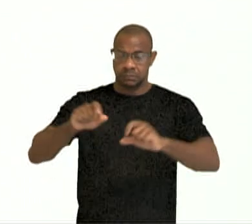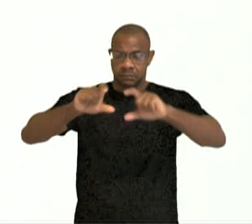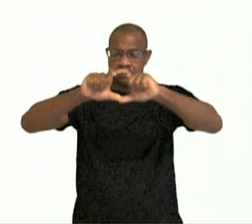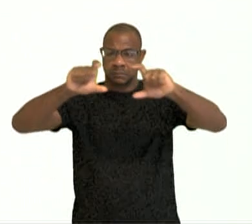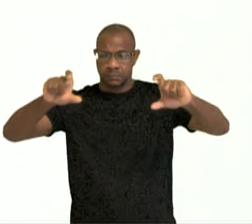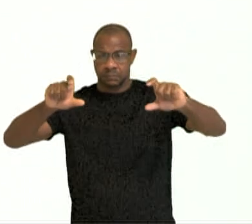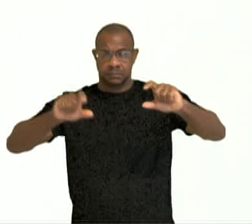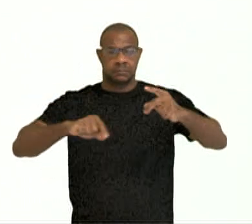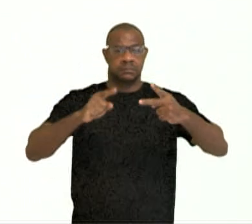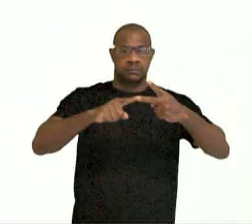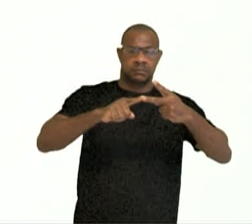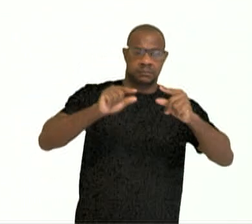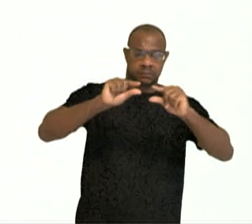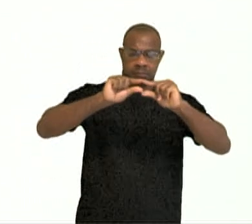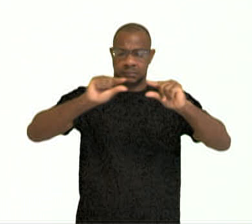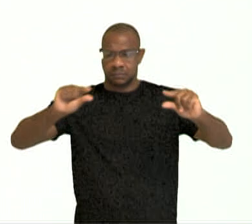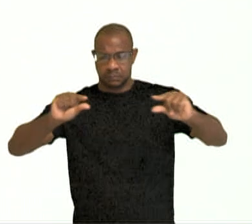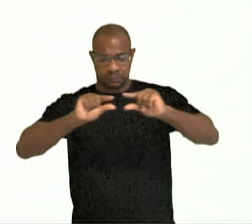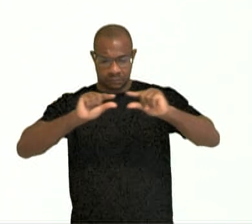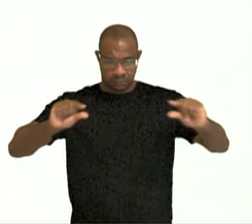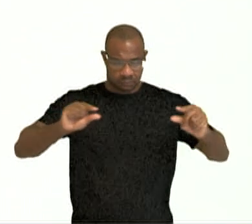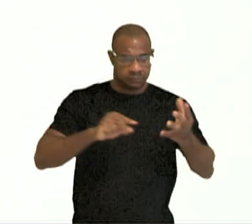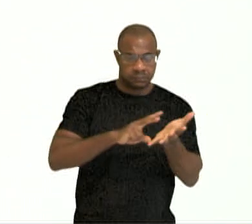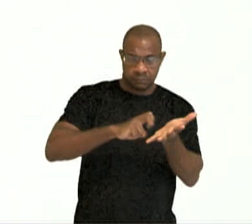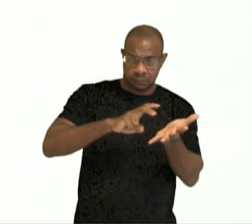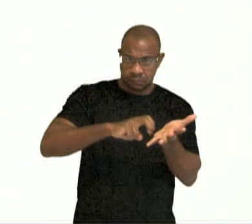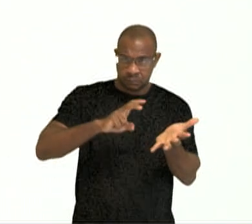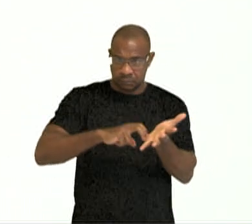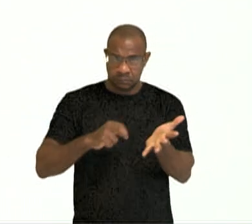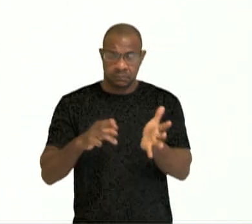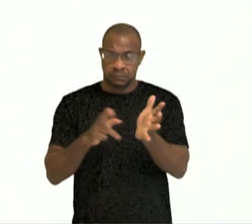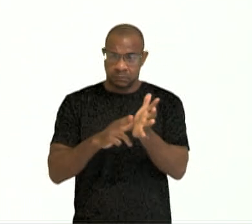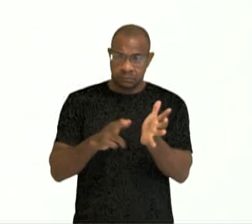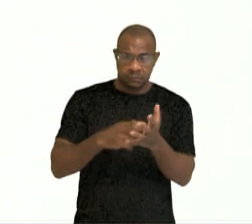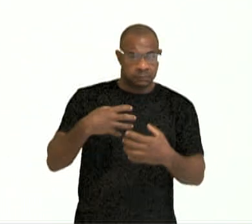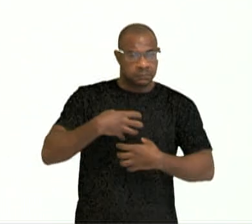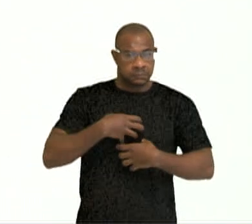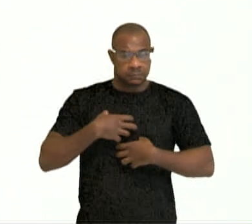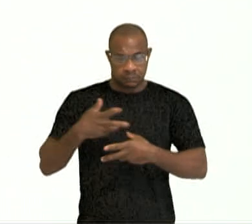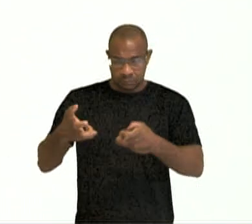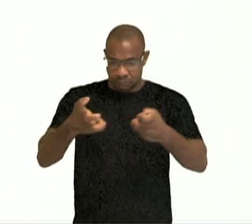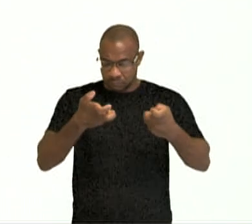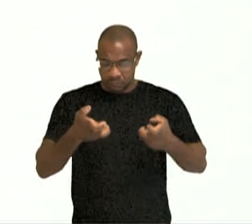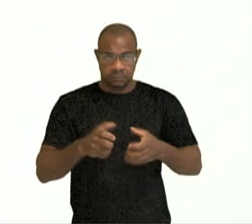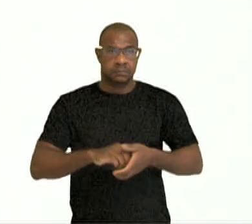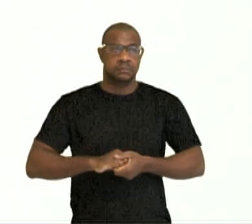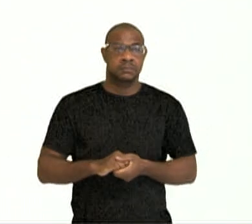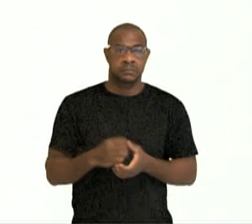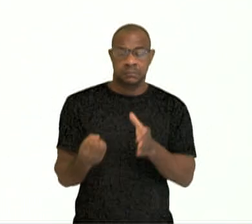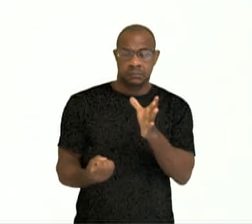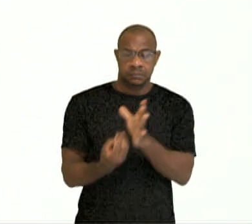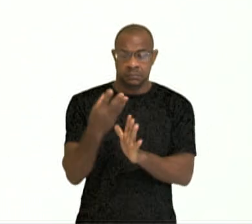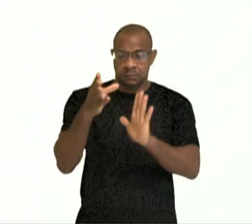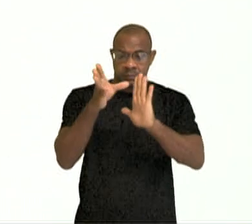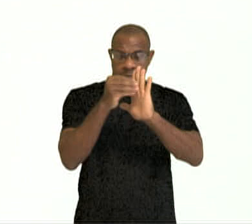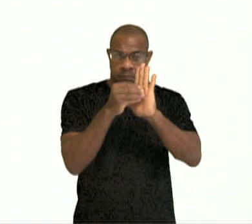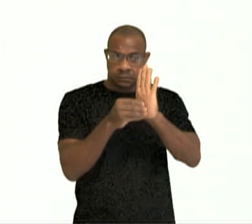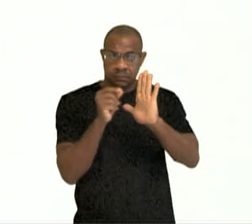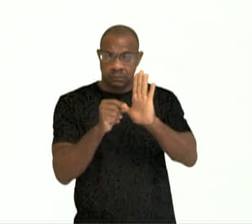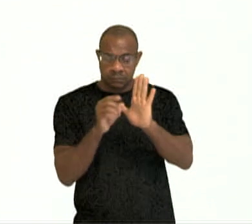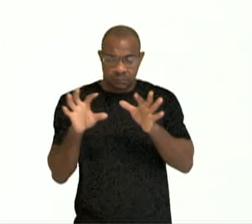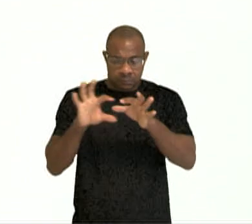estrofação, a métrica dos versos, o vocabulário, o ritmo, a sonoridade em geral. Forma e conteúdo estão